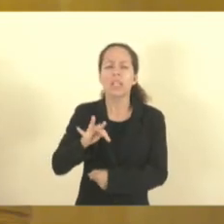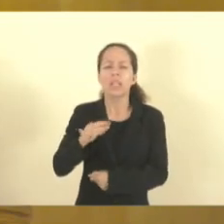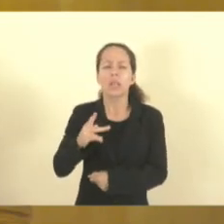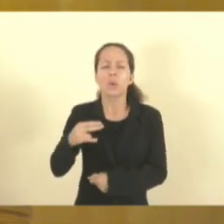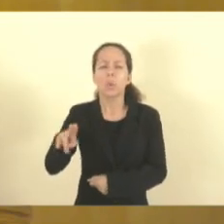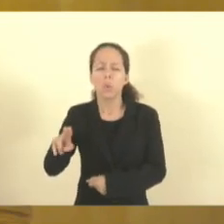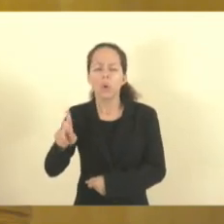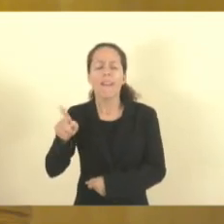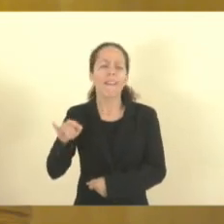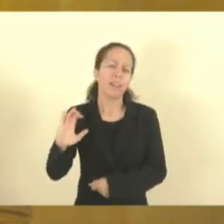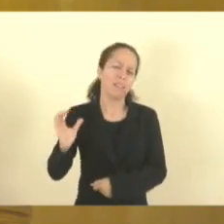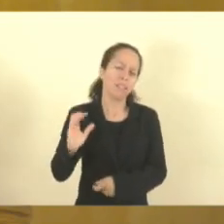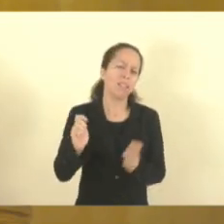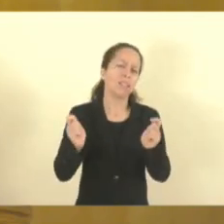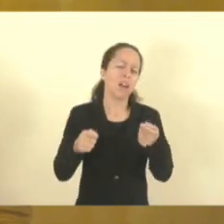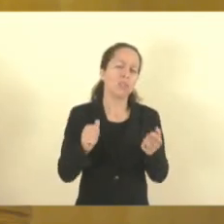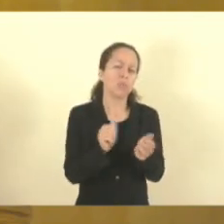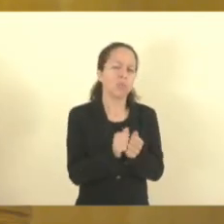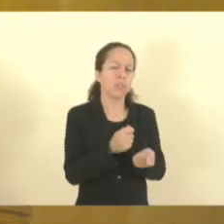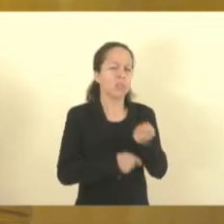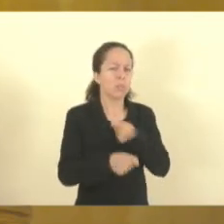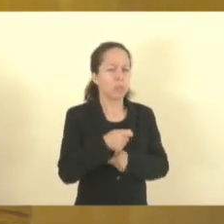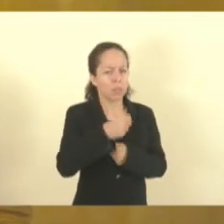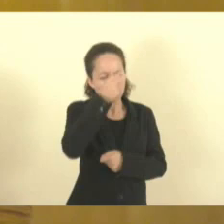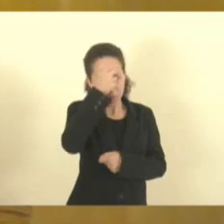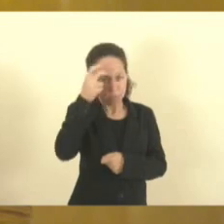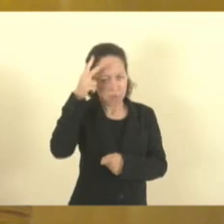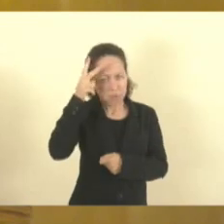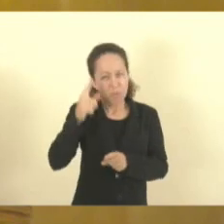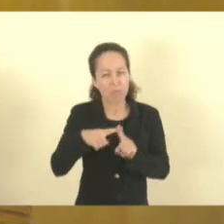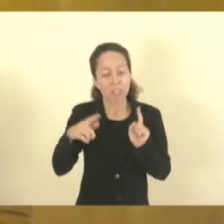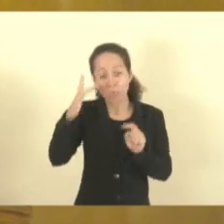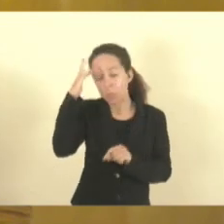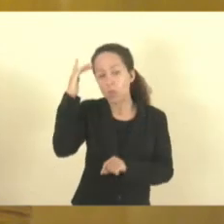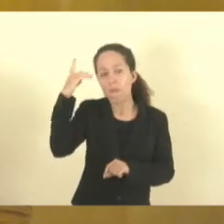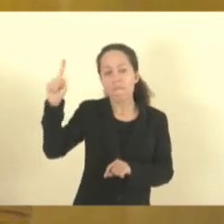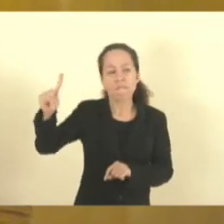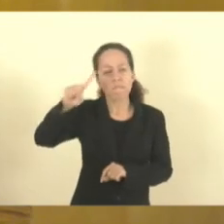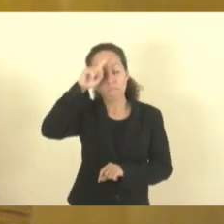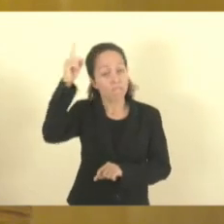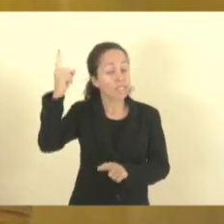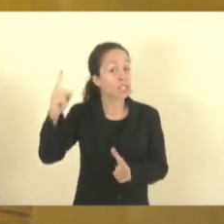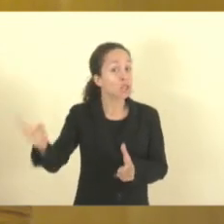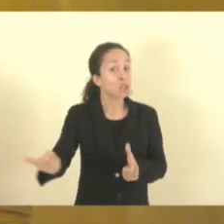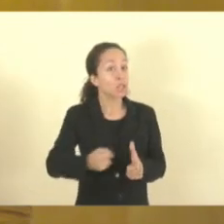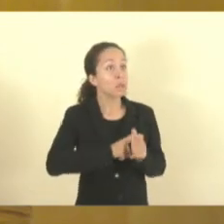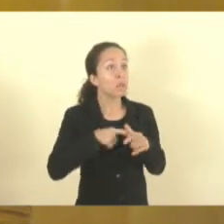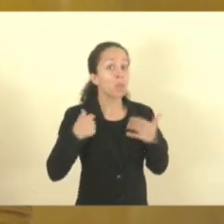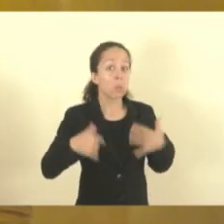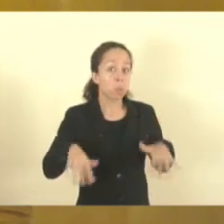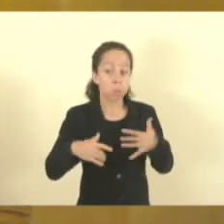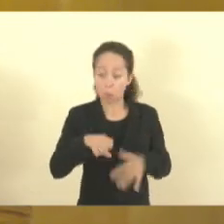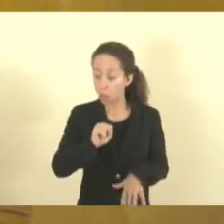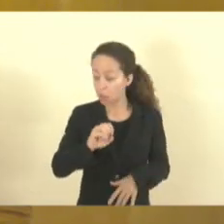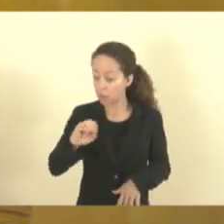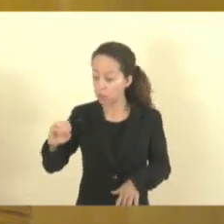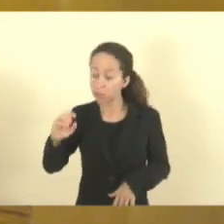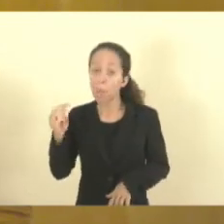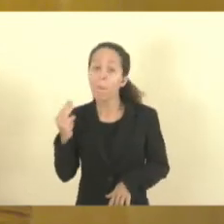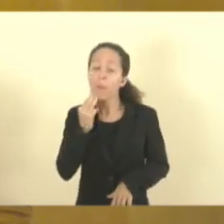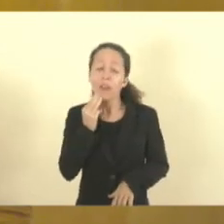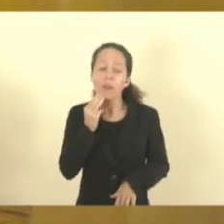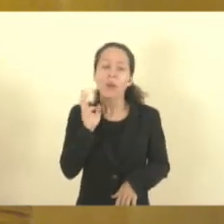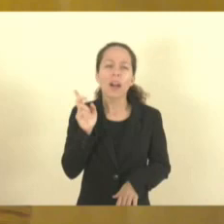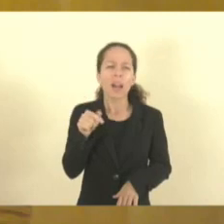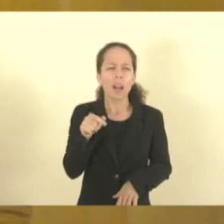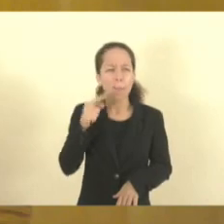ser resolvida junto à administração municipal. Mas produziram, deputado Zé Esmeraldo, uma dívida de 800 mil para justificar